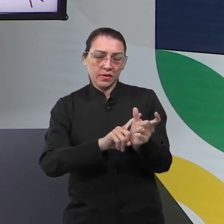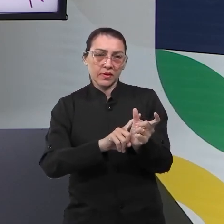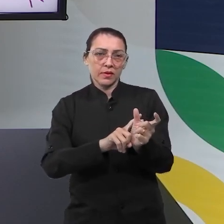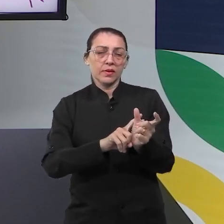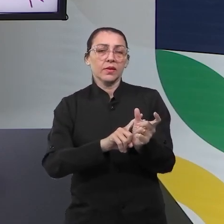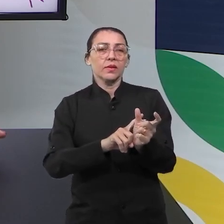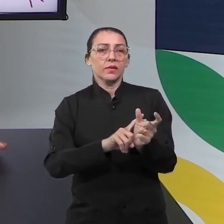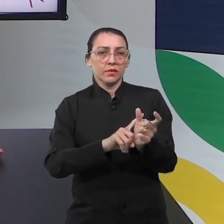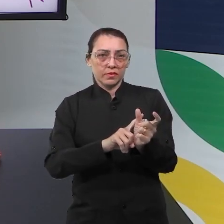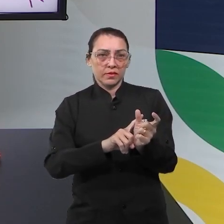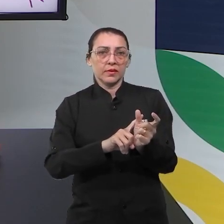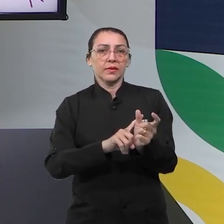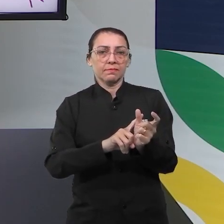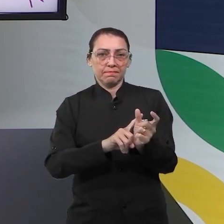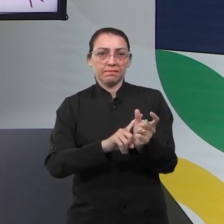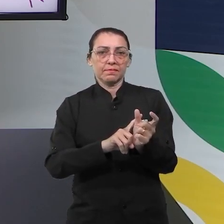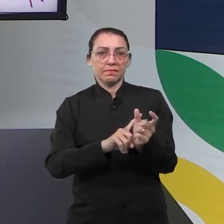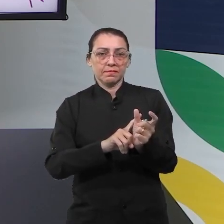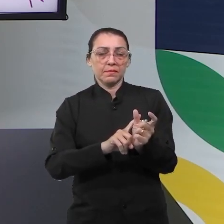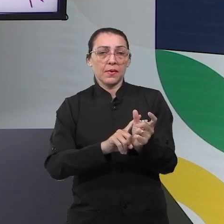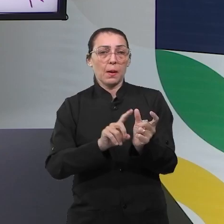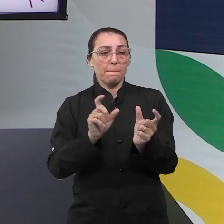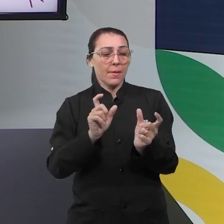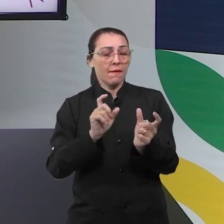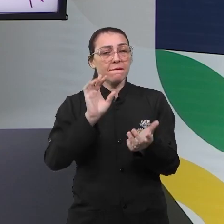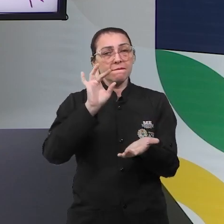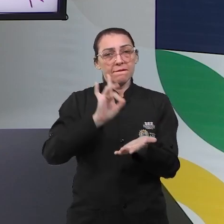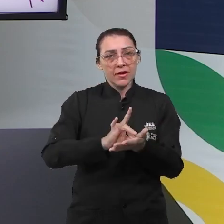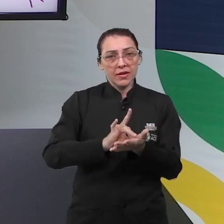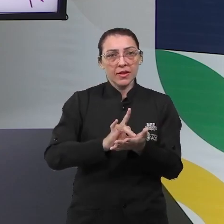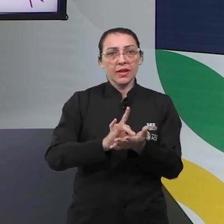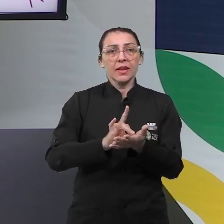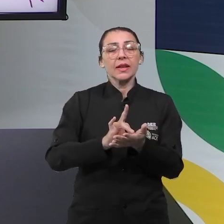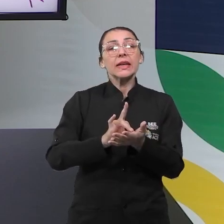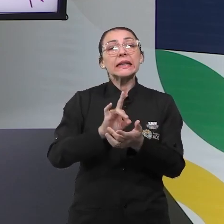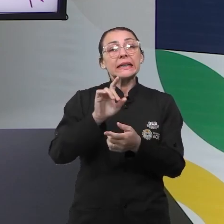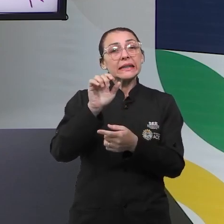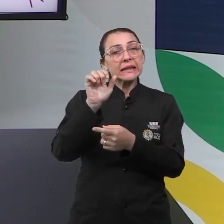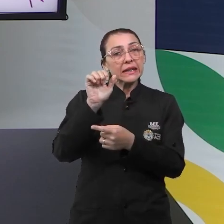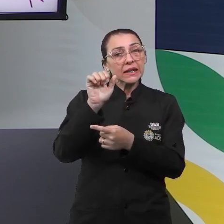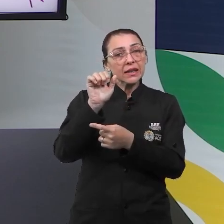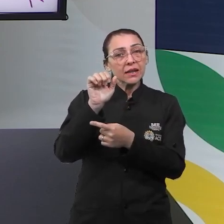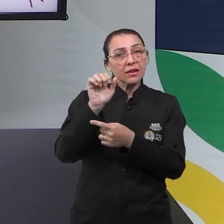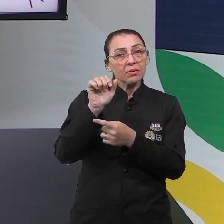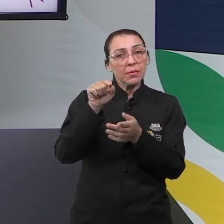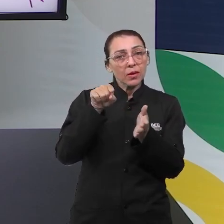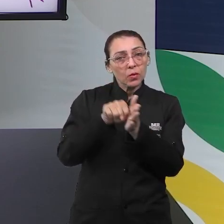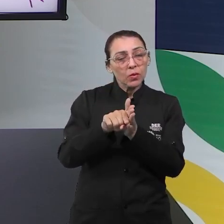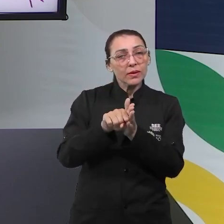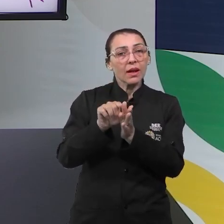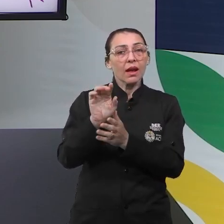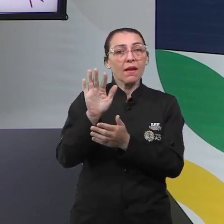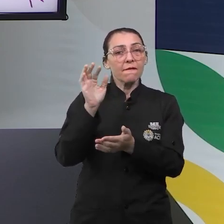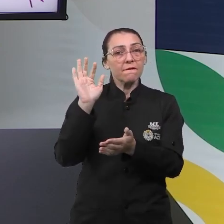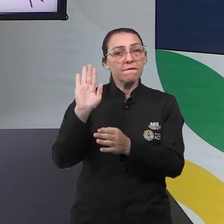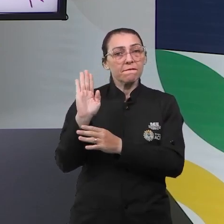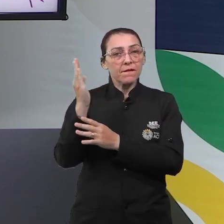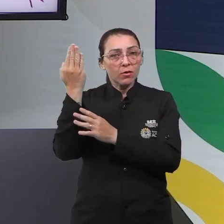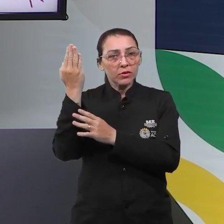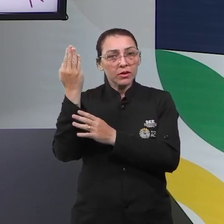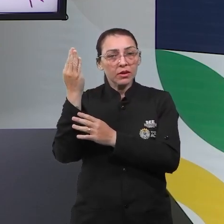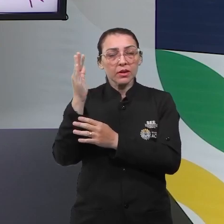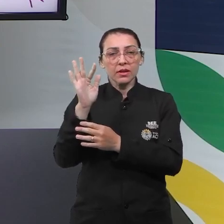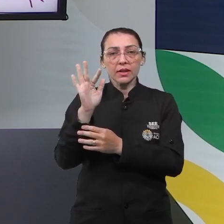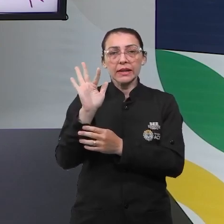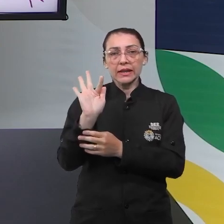o seu sentido literal. Então, essa alternativa ela está completamente falsa, tá? Porque quando